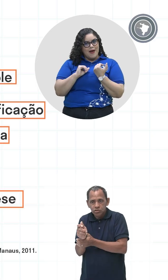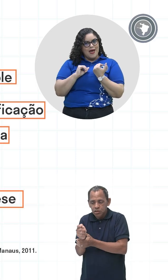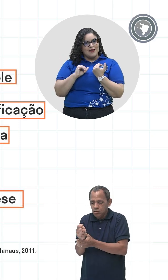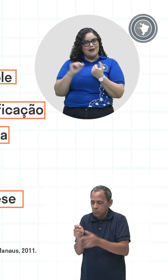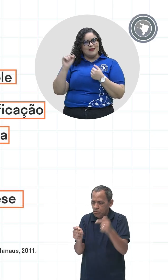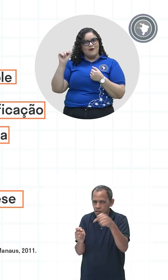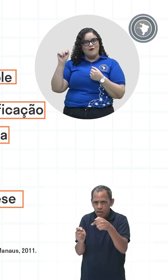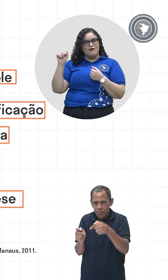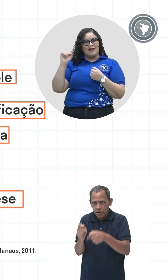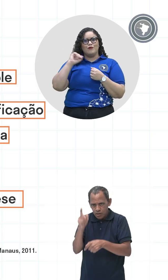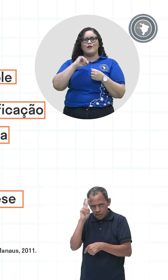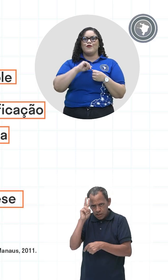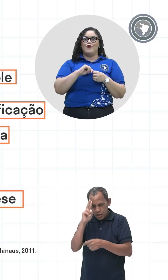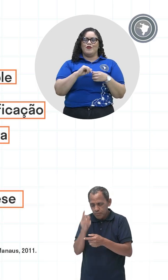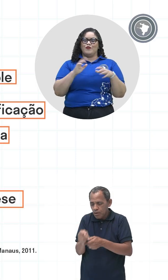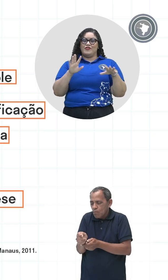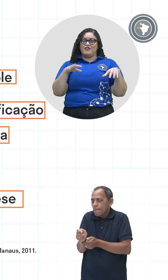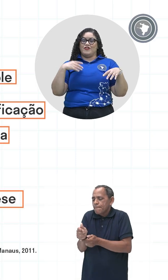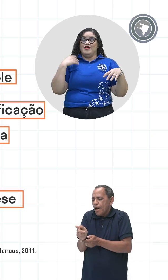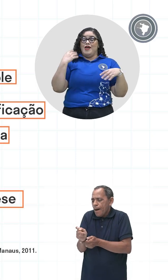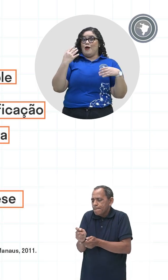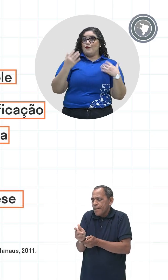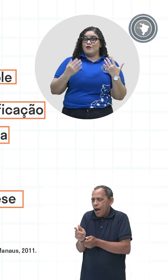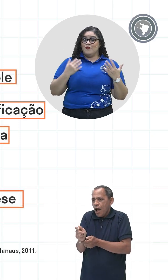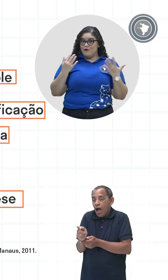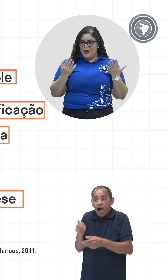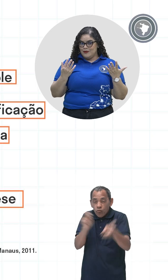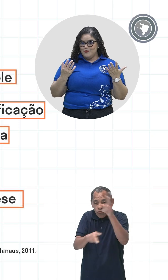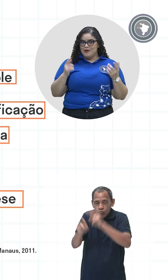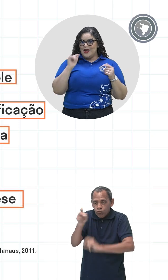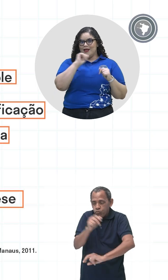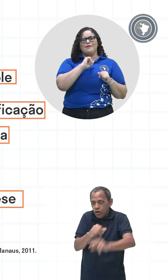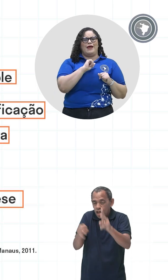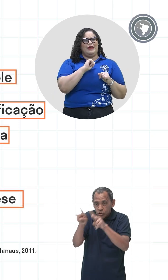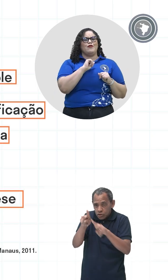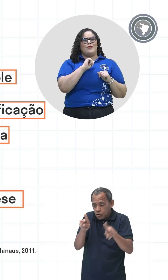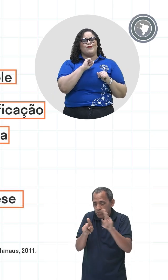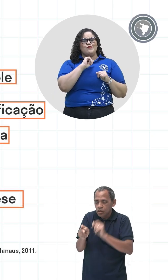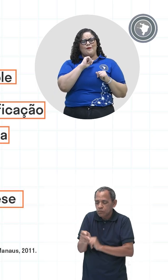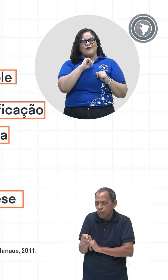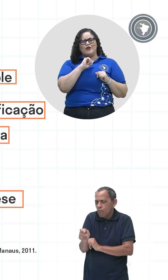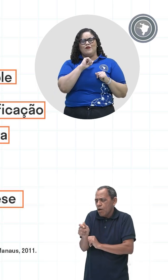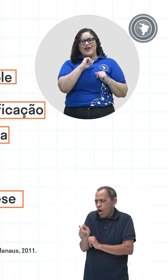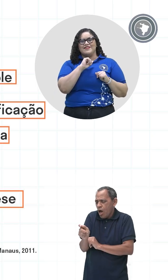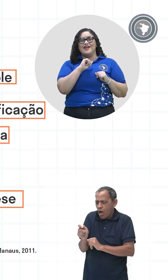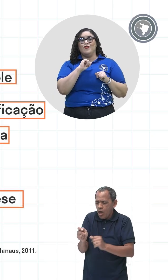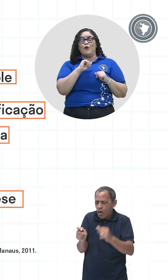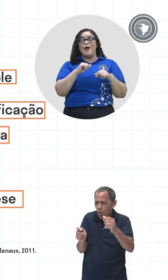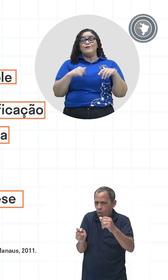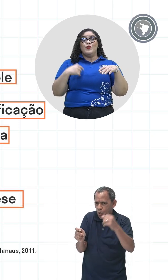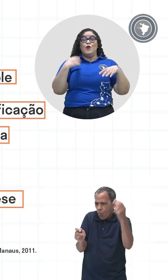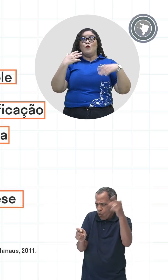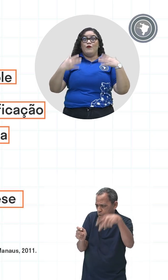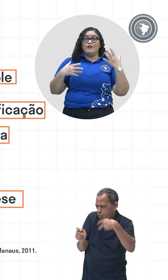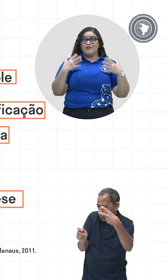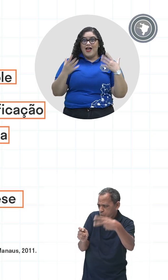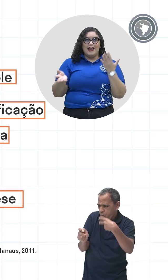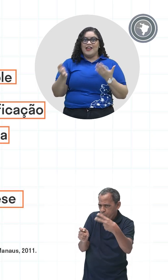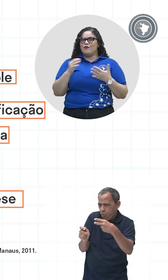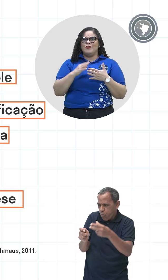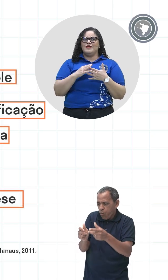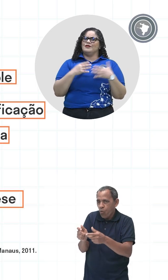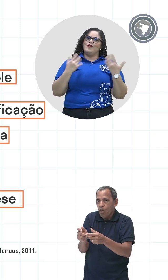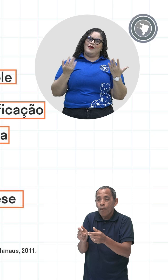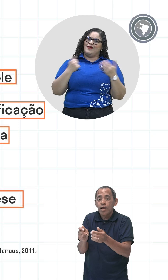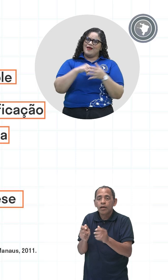não apague, né? Então, o vento açoite, ou seja, é como se o vento, e aí aqui nós temos mais uma personificação, não é? O vento está